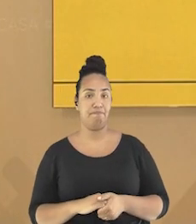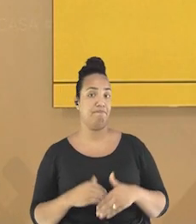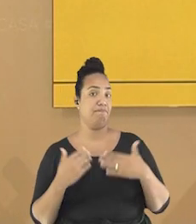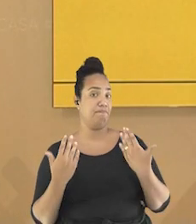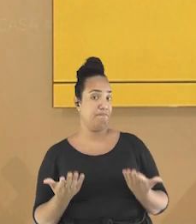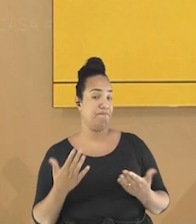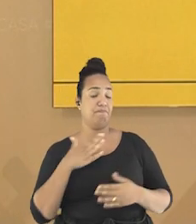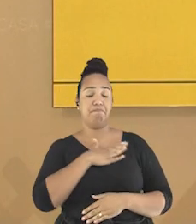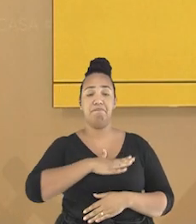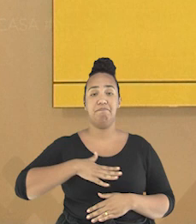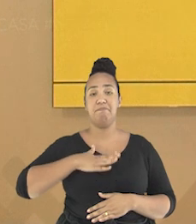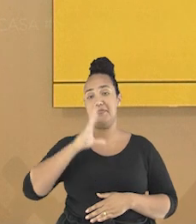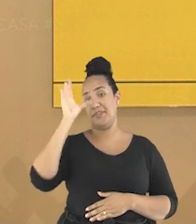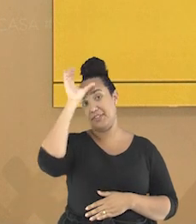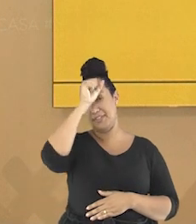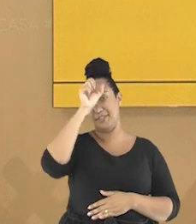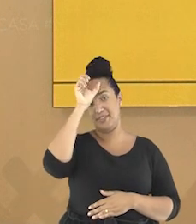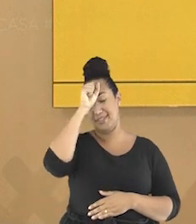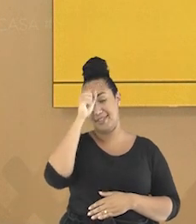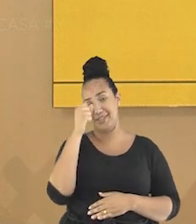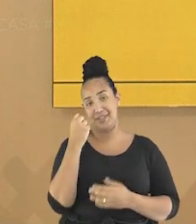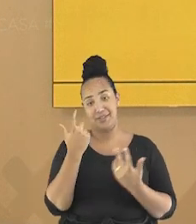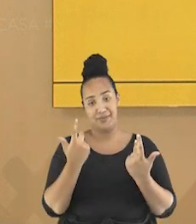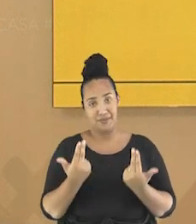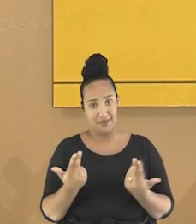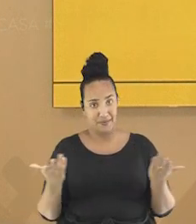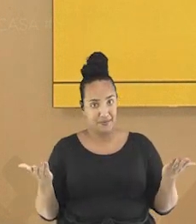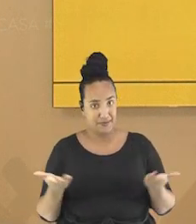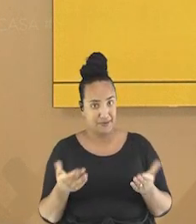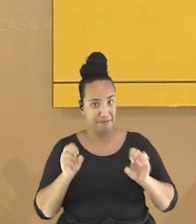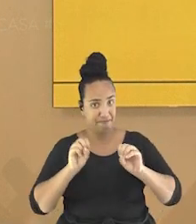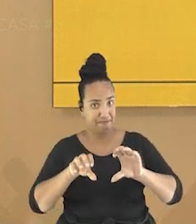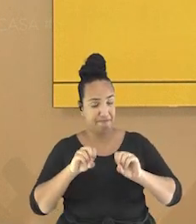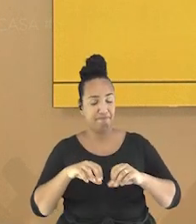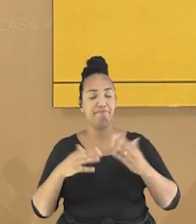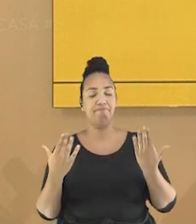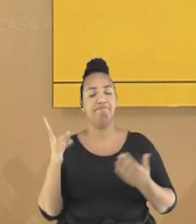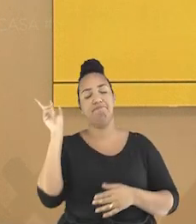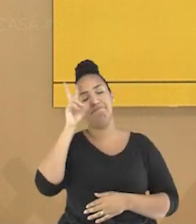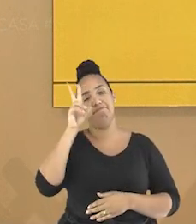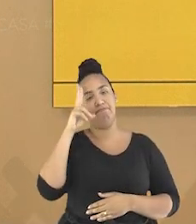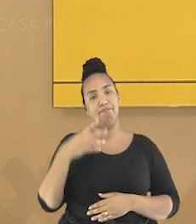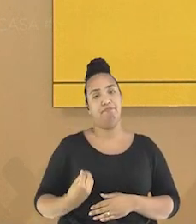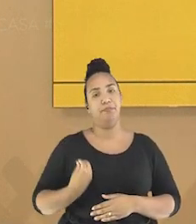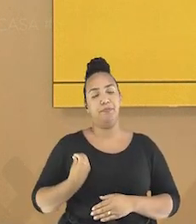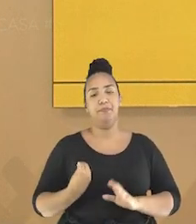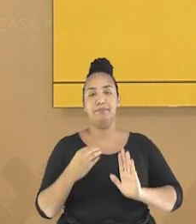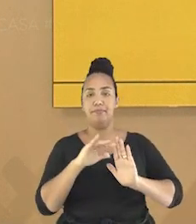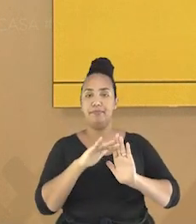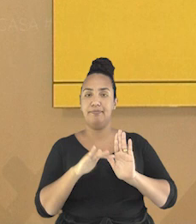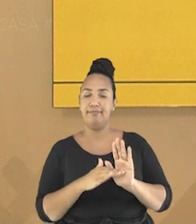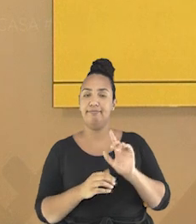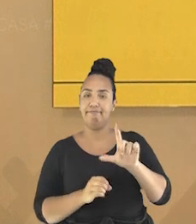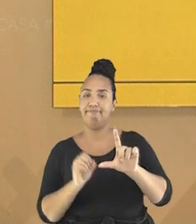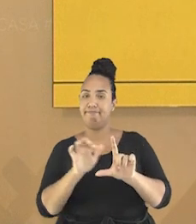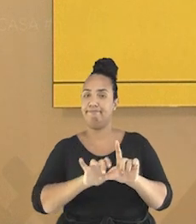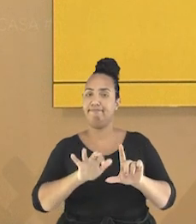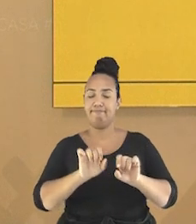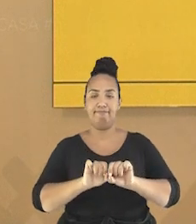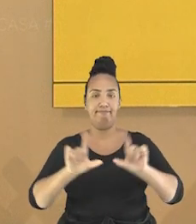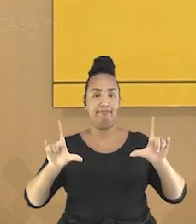Gostou de aprender a fazer essa arte comigo? Então já marca a sua presença através do QR Code que está aí na sua